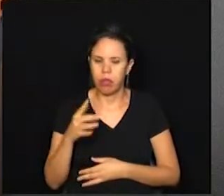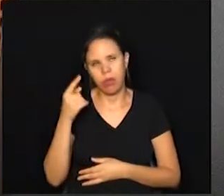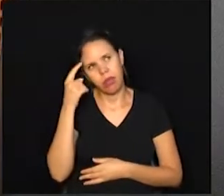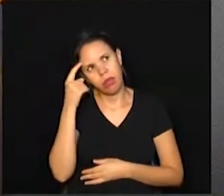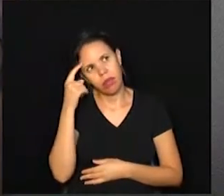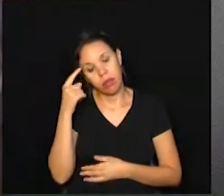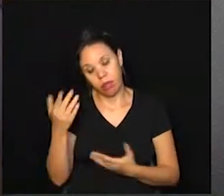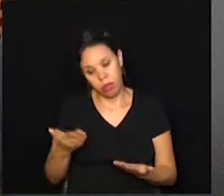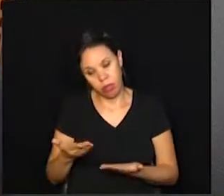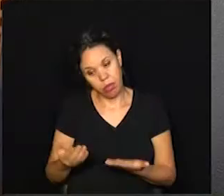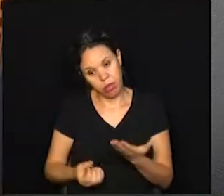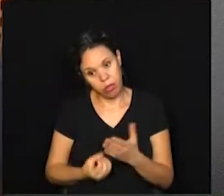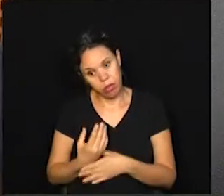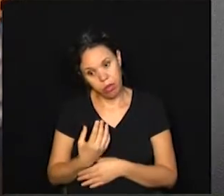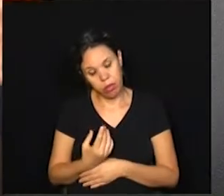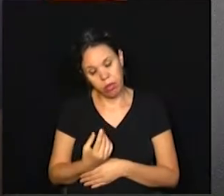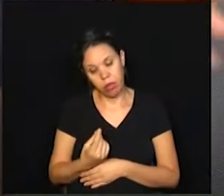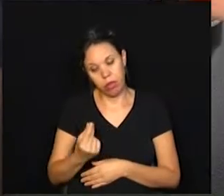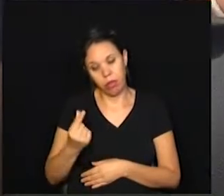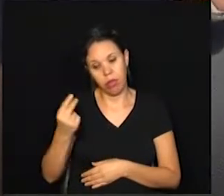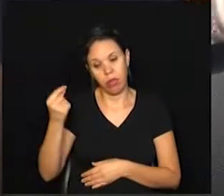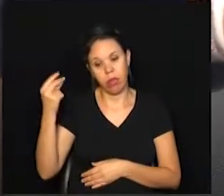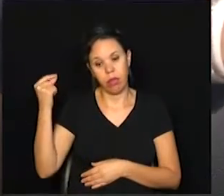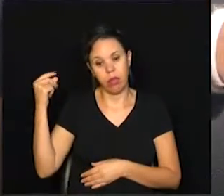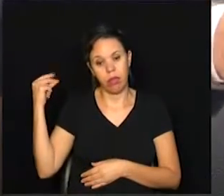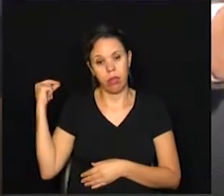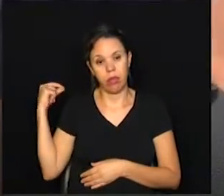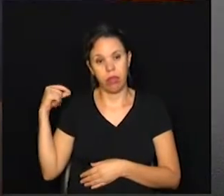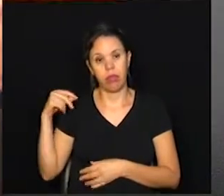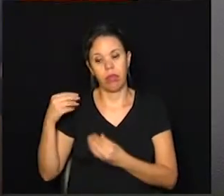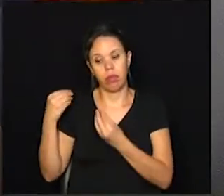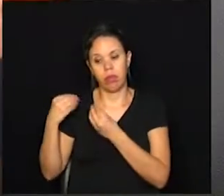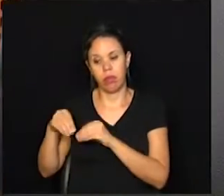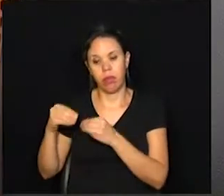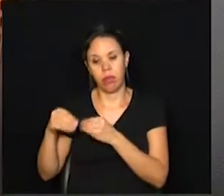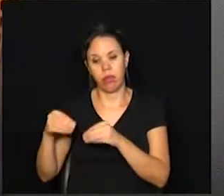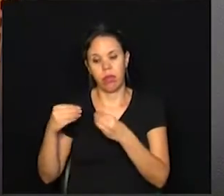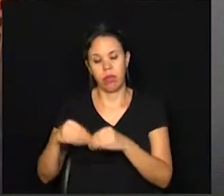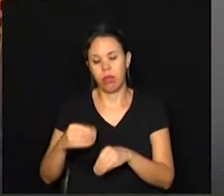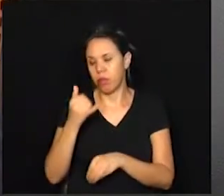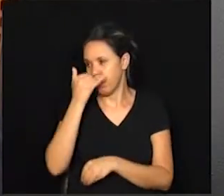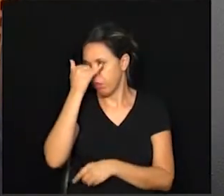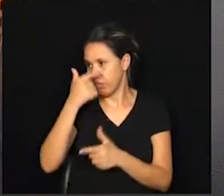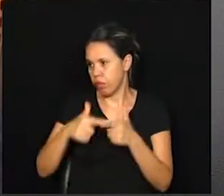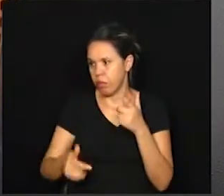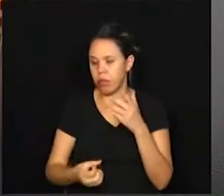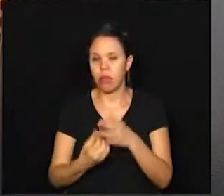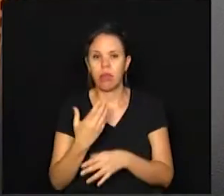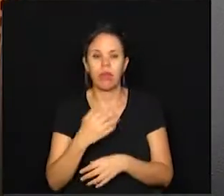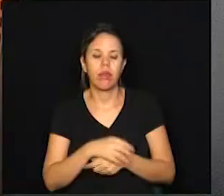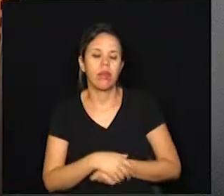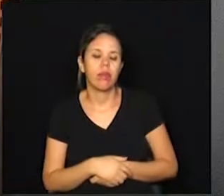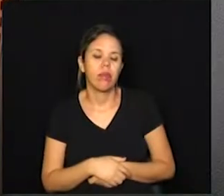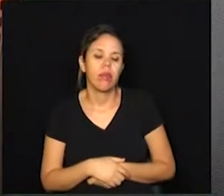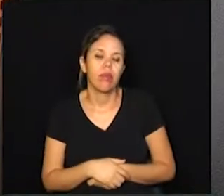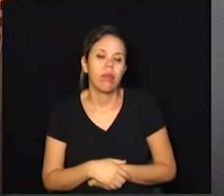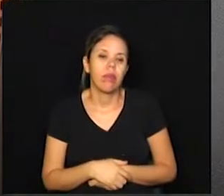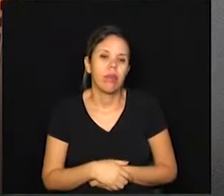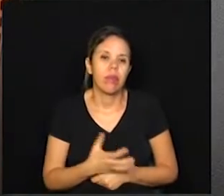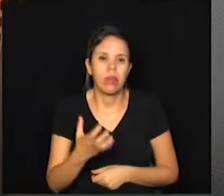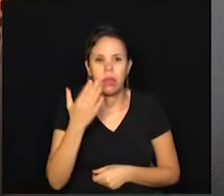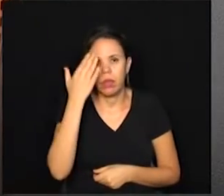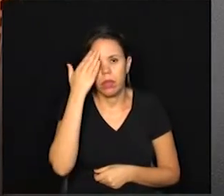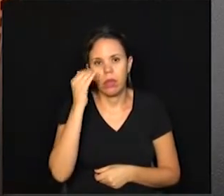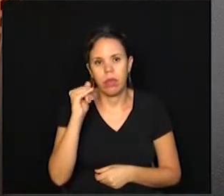que agora aconteceu. Não, olha quantas perdas, quantas tragédias já ocorreram. Então eu quero agradecer,